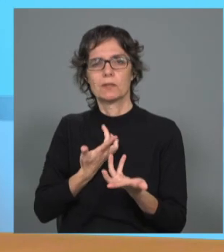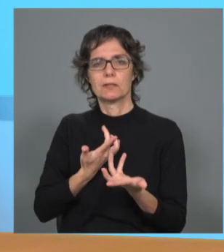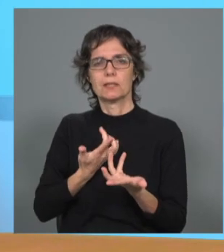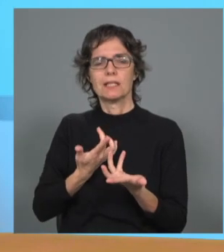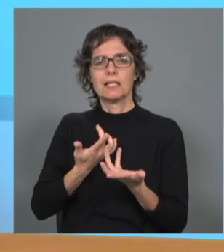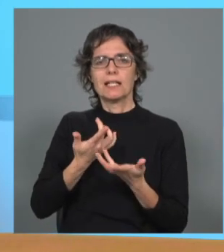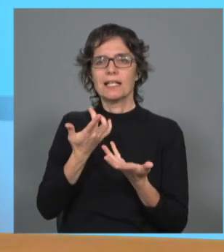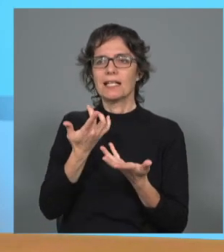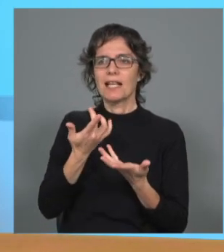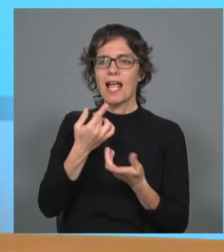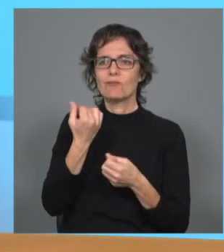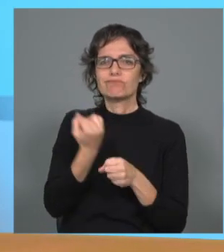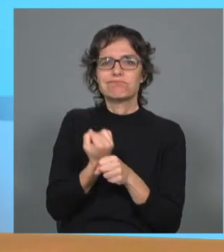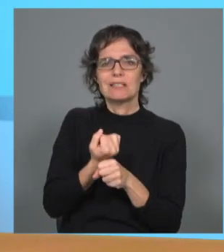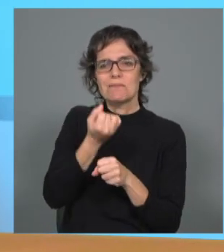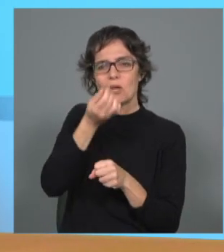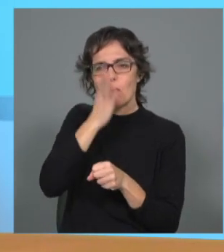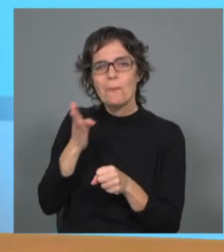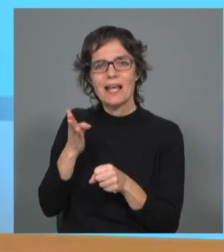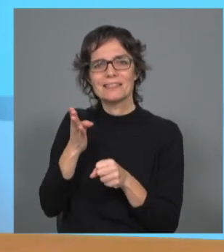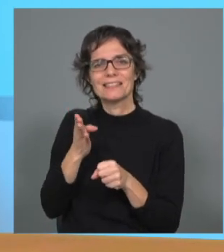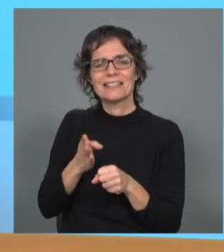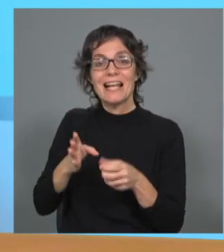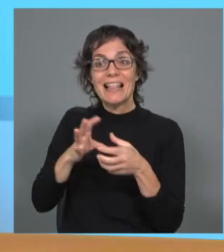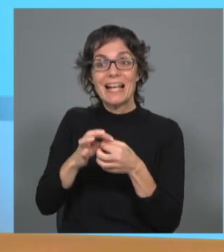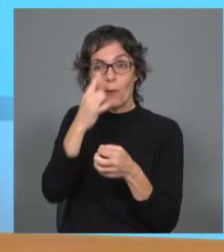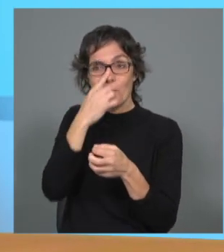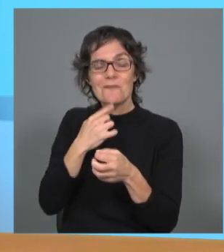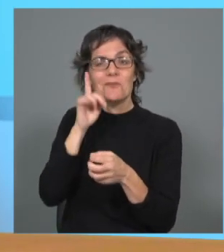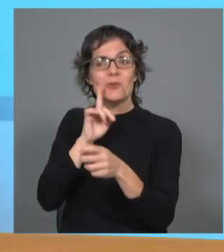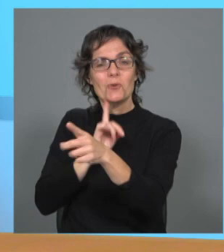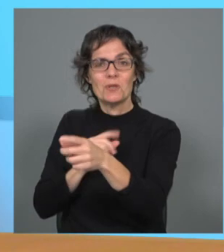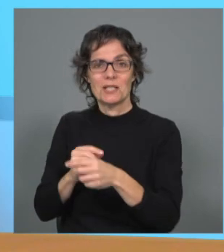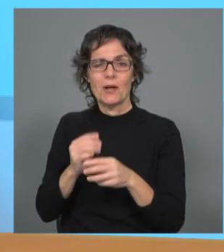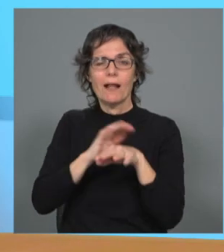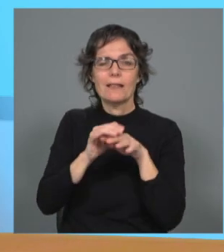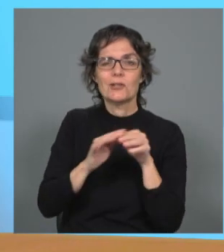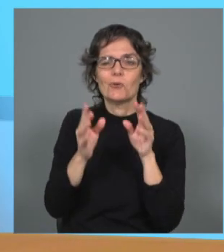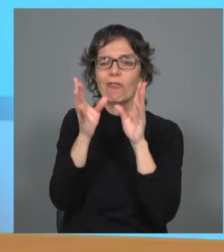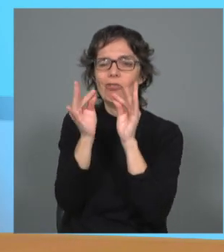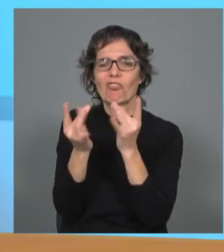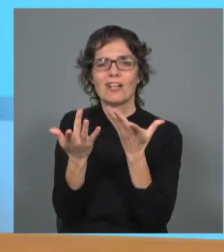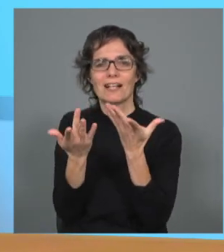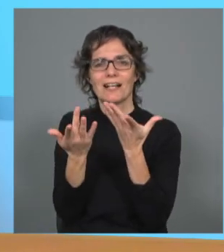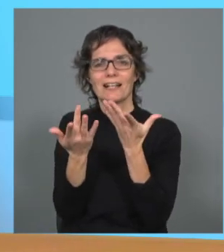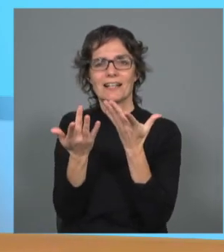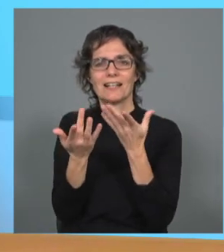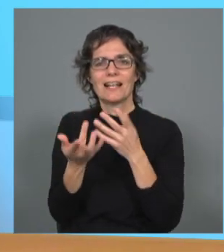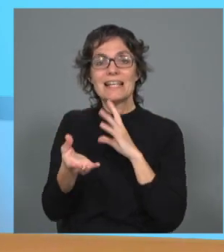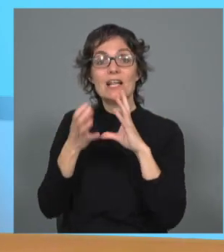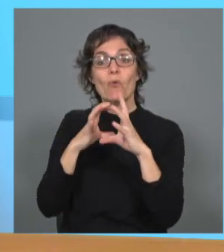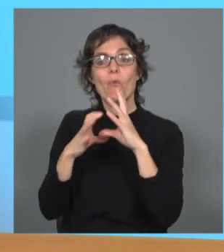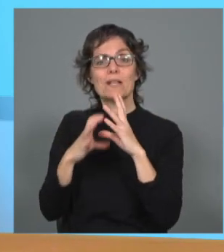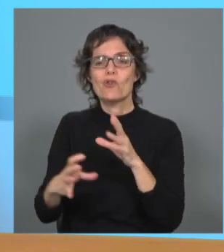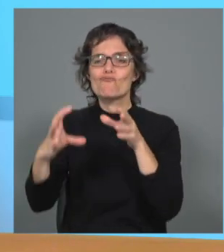concretos, como o Papa diz, com a ternura, abraçar, tocar, deixar-se alcançar. Eu penso que isto